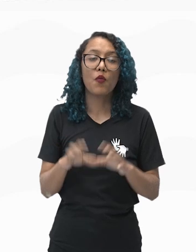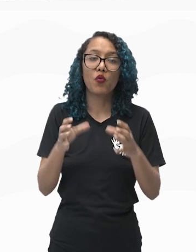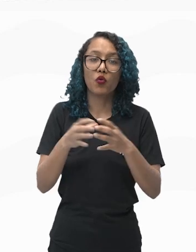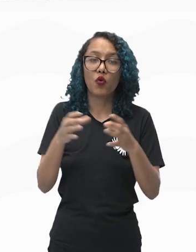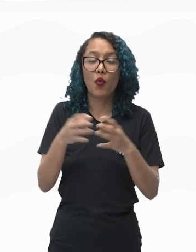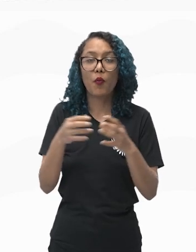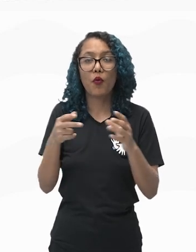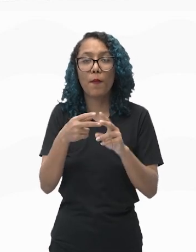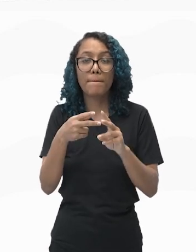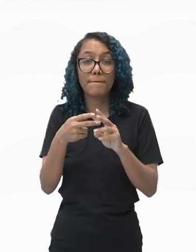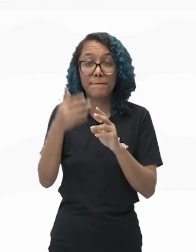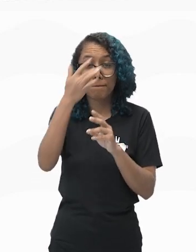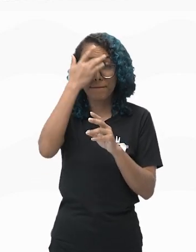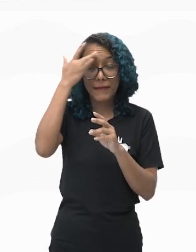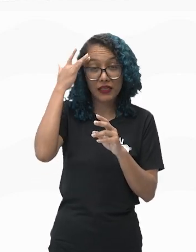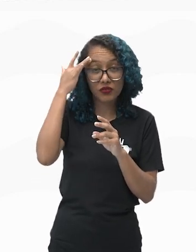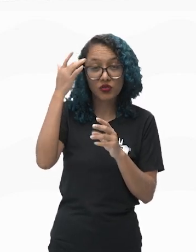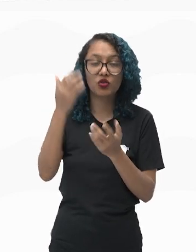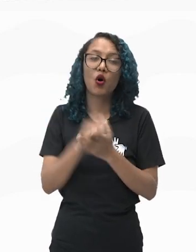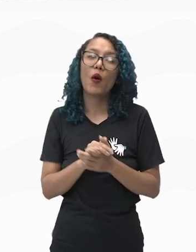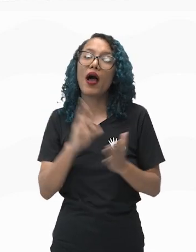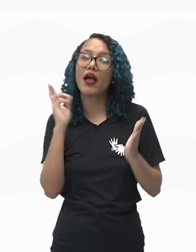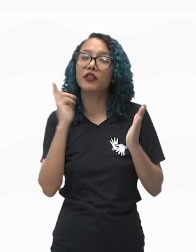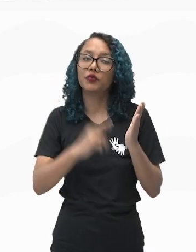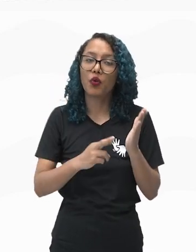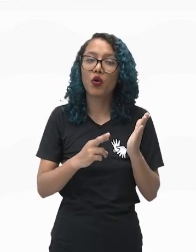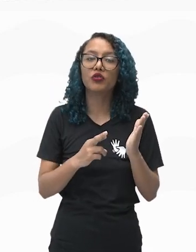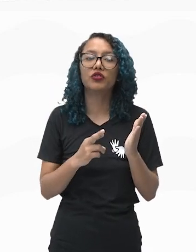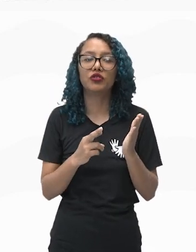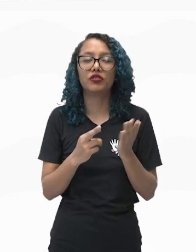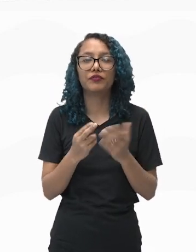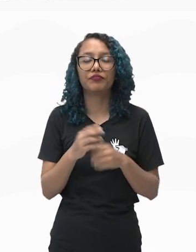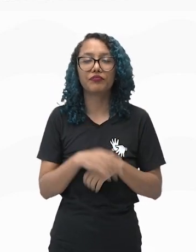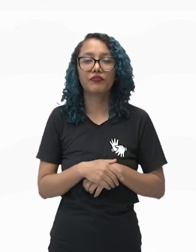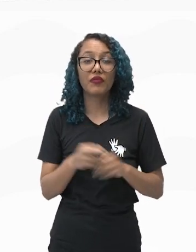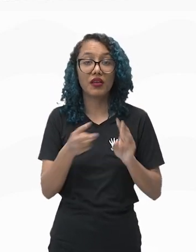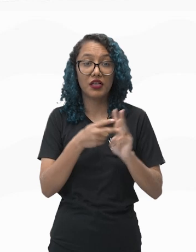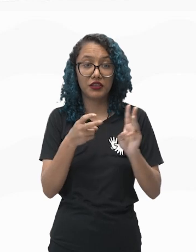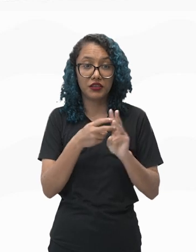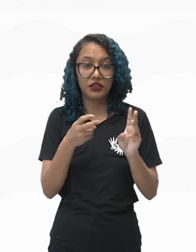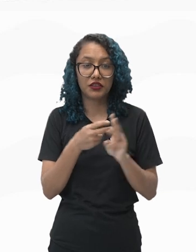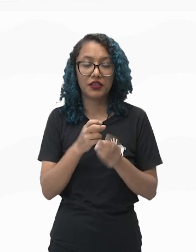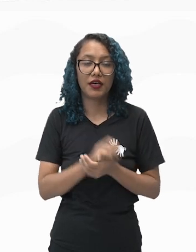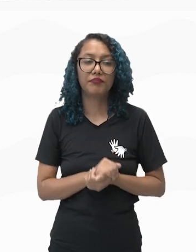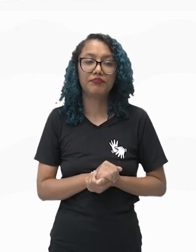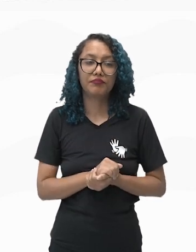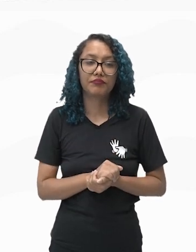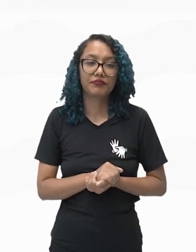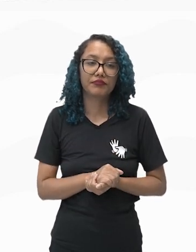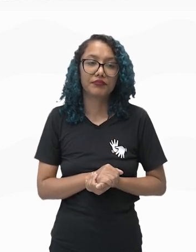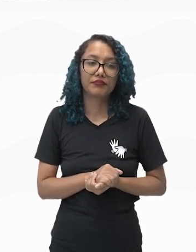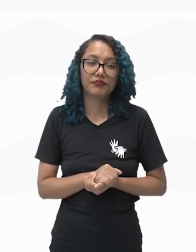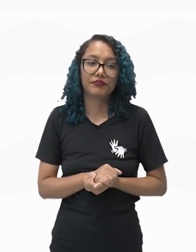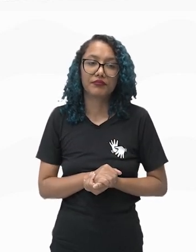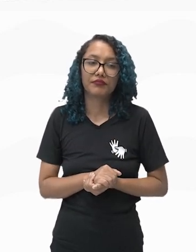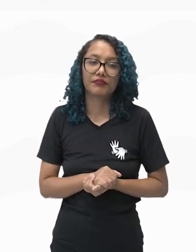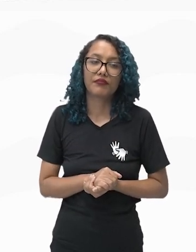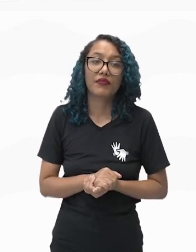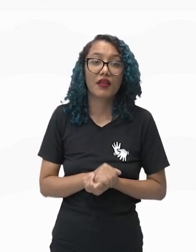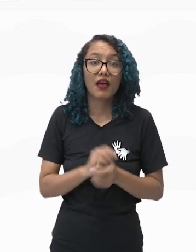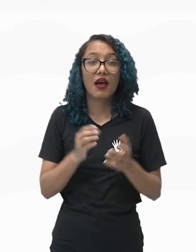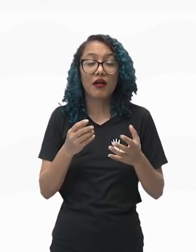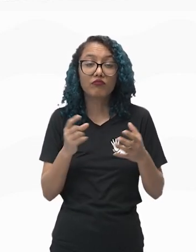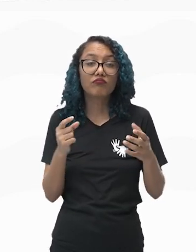se autodeclararam indígenas. Era muito comum, por exemplo, pessoas que eram indígenas e preferiam se declarar como parda, né? Quando,